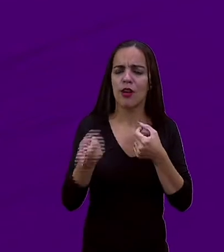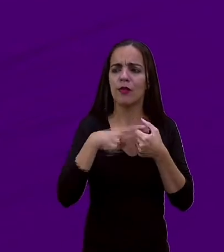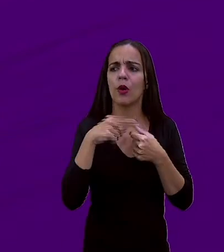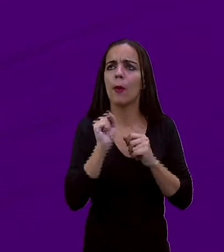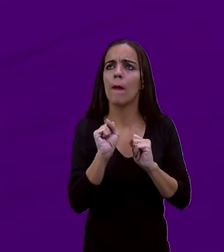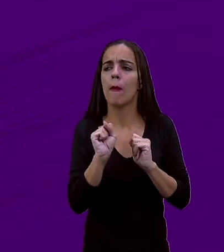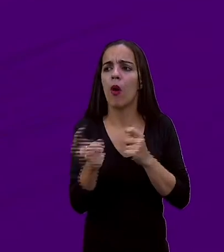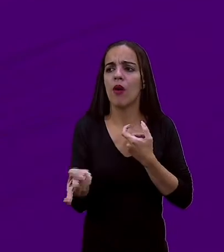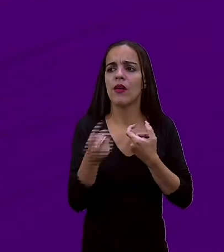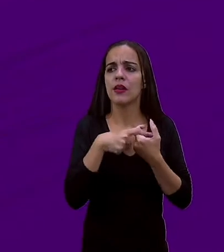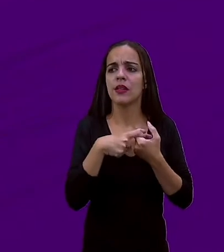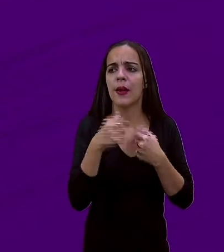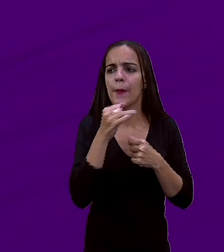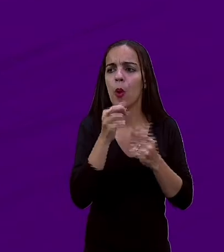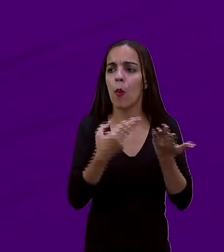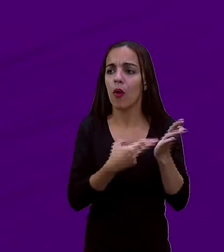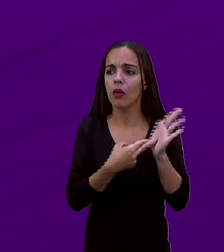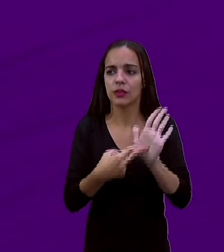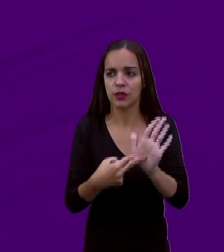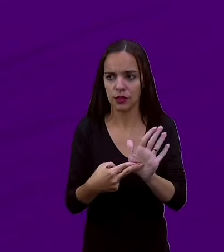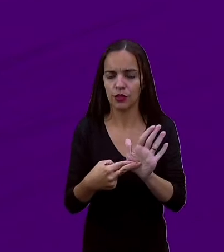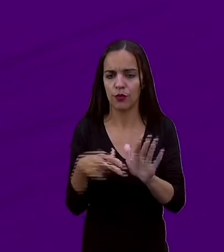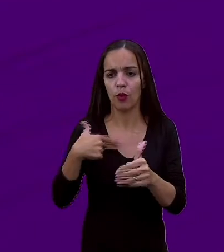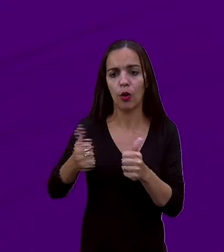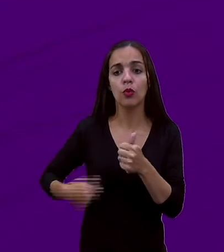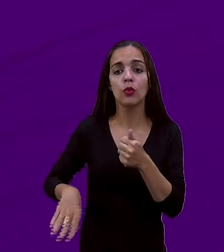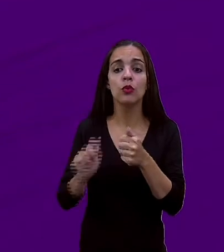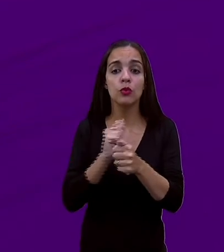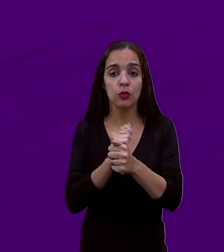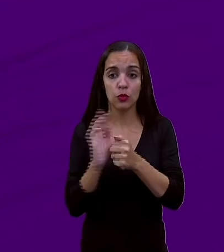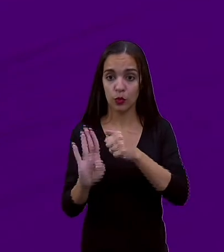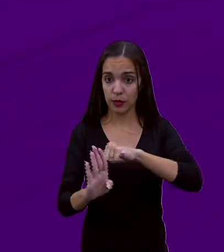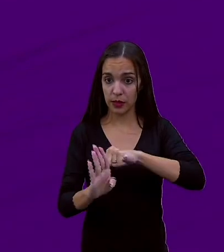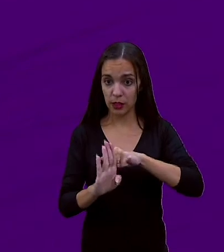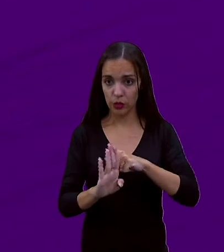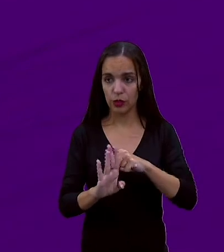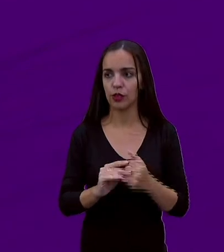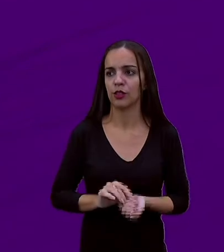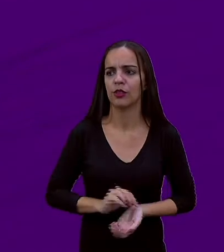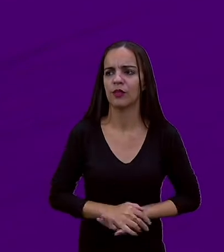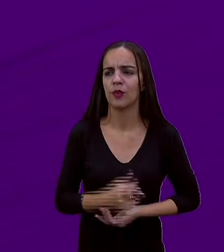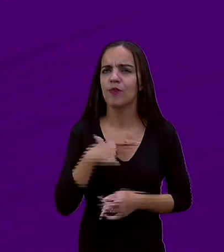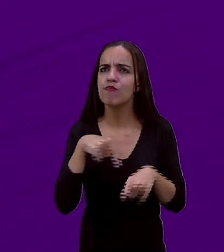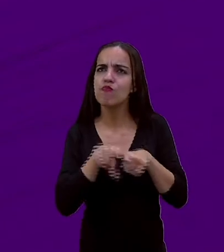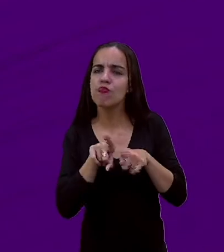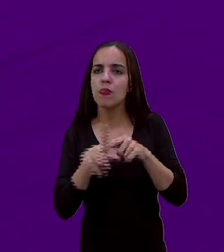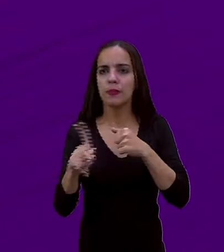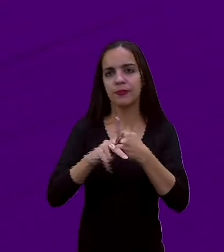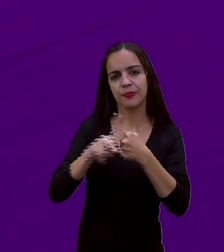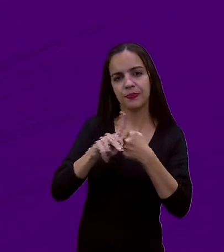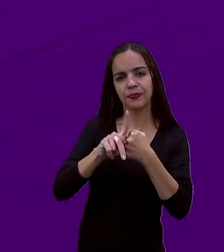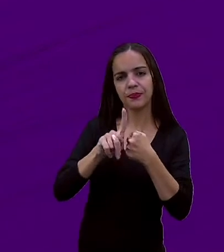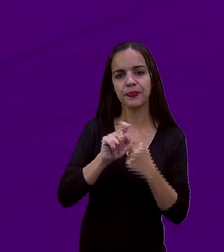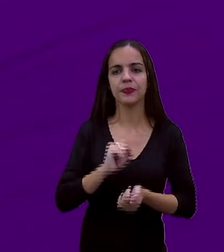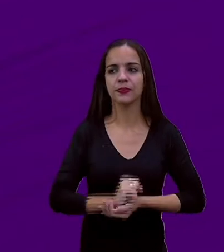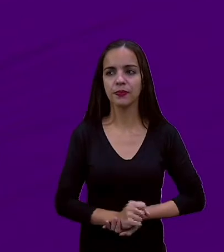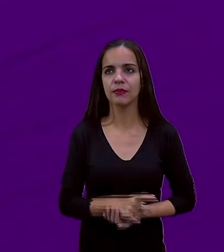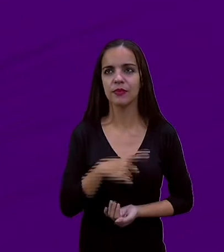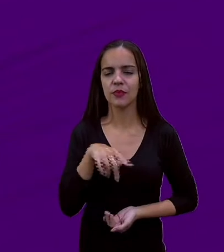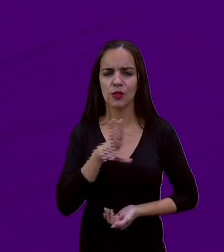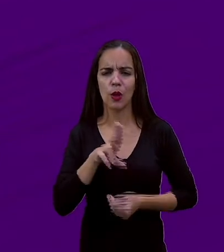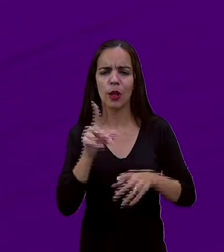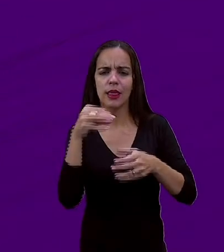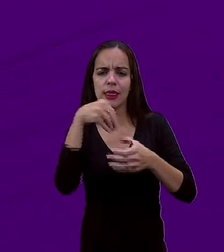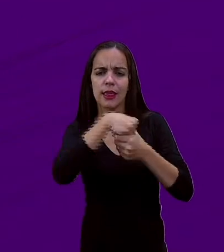fazer referência aos substantivos. E aí que nós temos os pronomes átonos e os